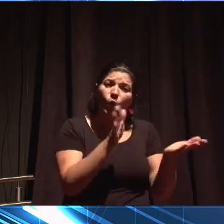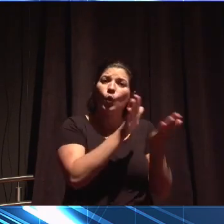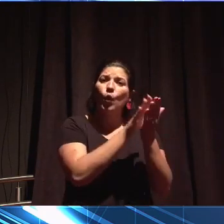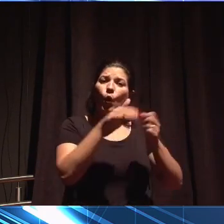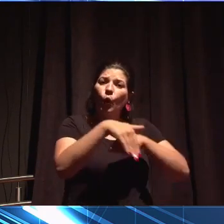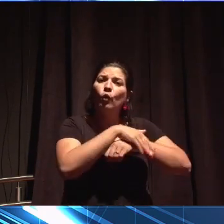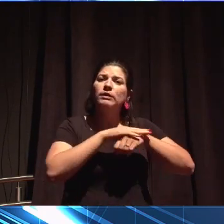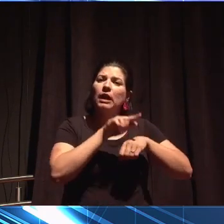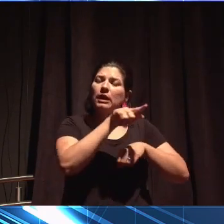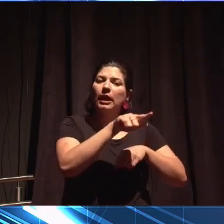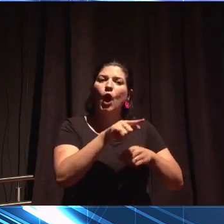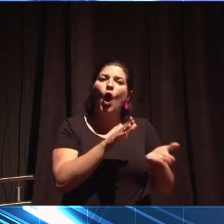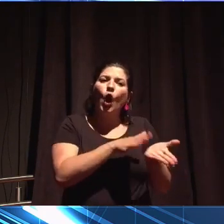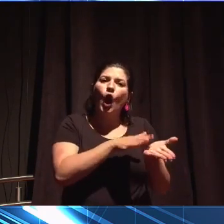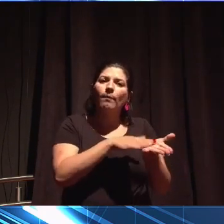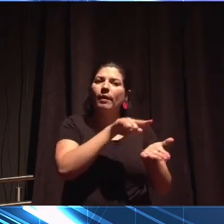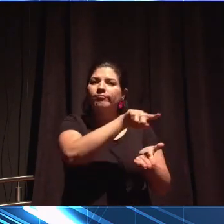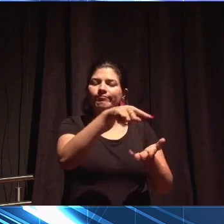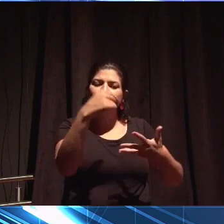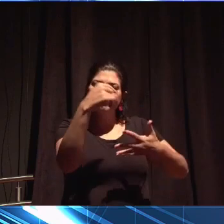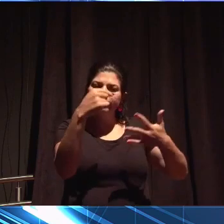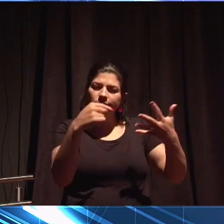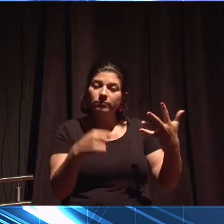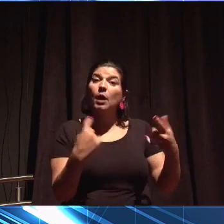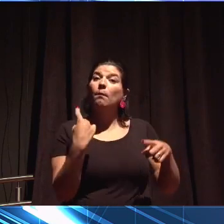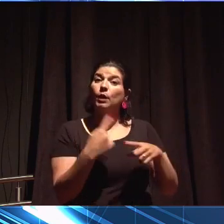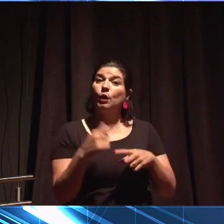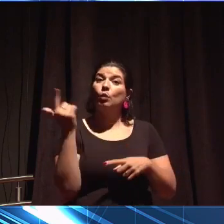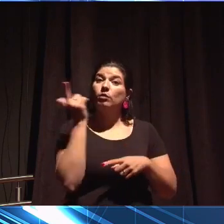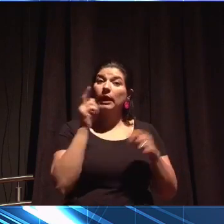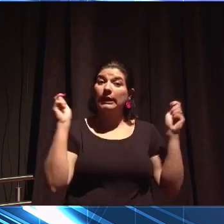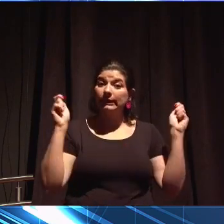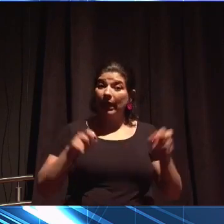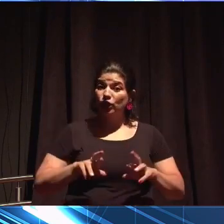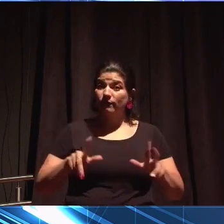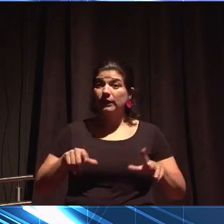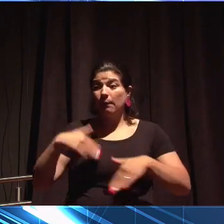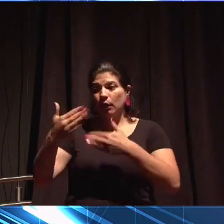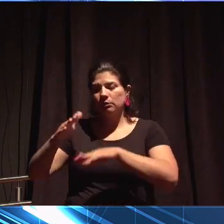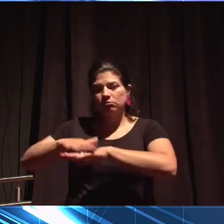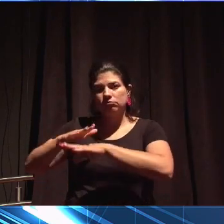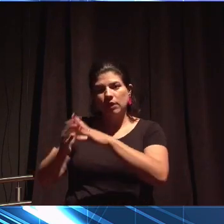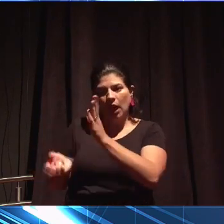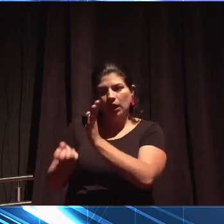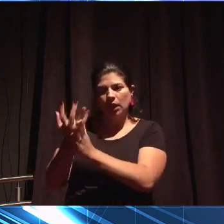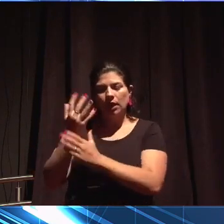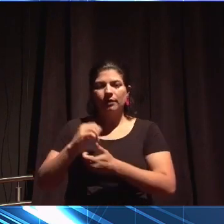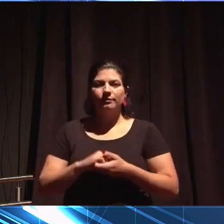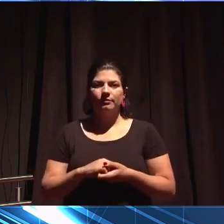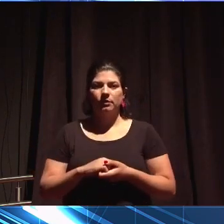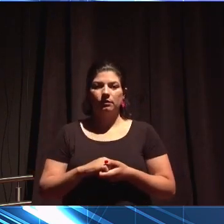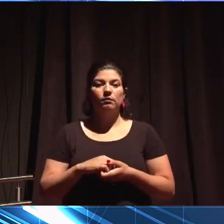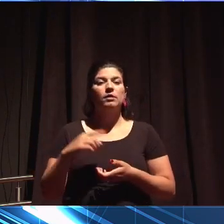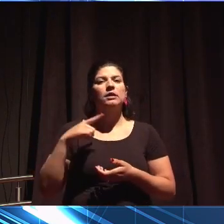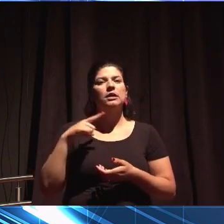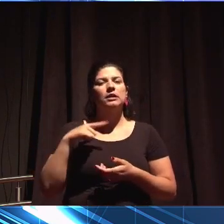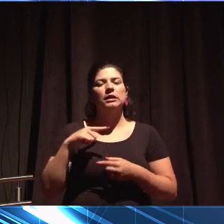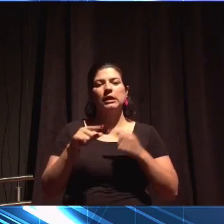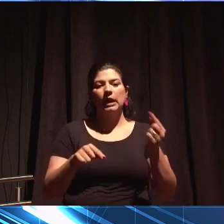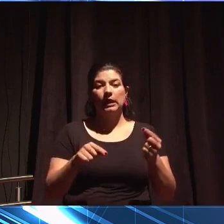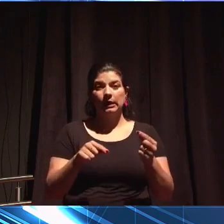esse tipo de requisito deles, porque isso vai fazer diferença na hora que a gente estiver provisionando. E se você tiver um data lifecycle